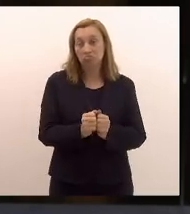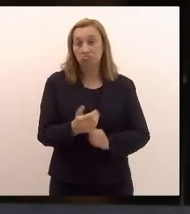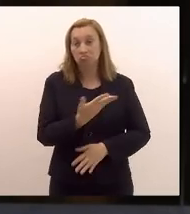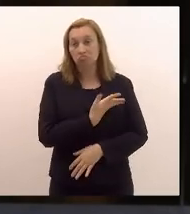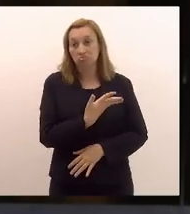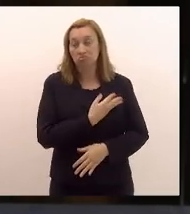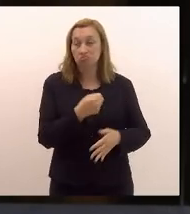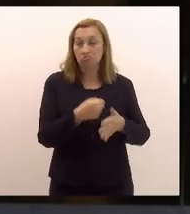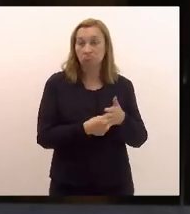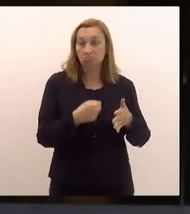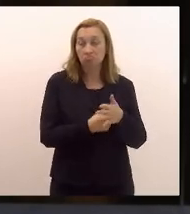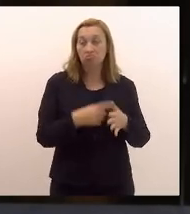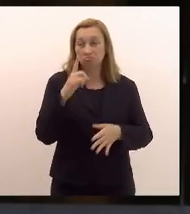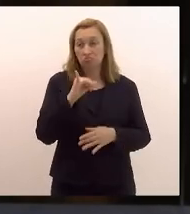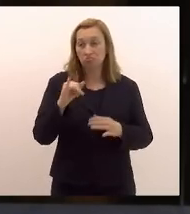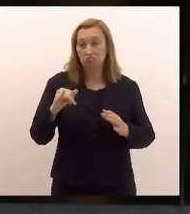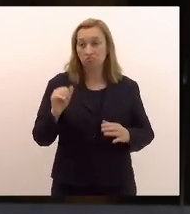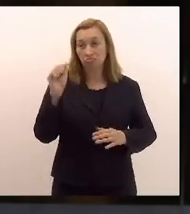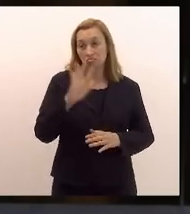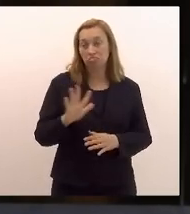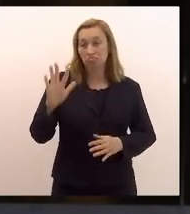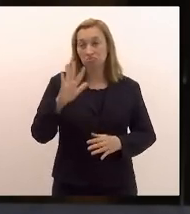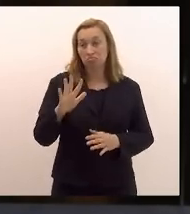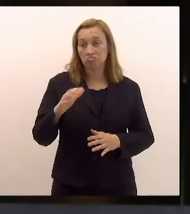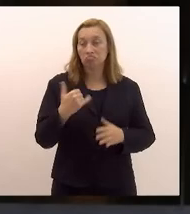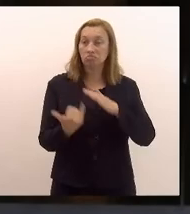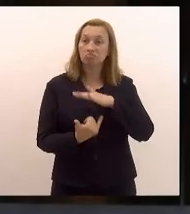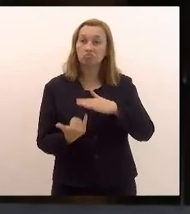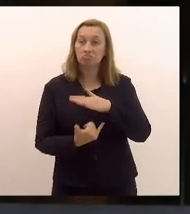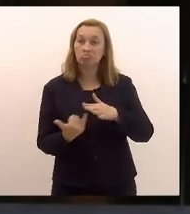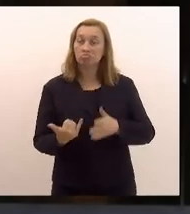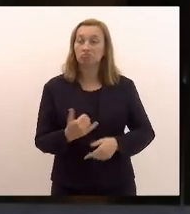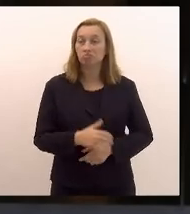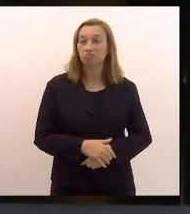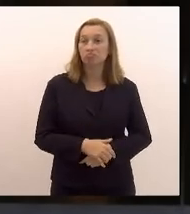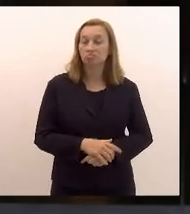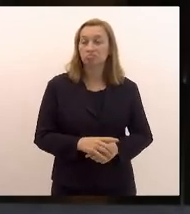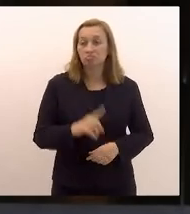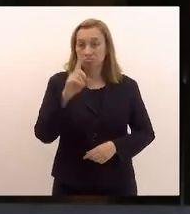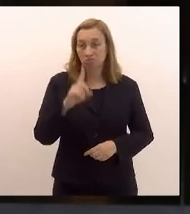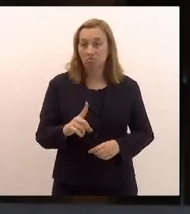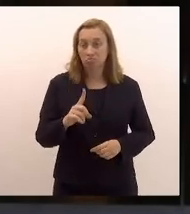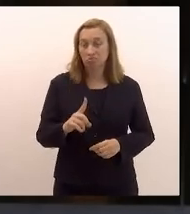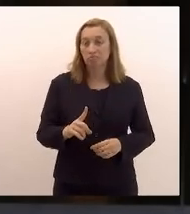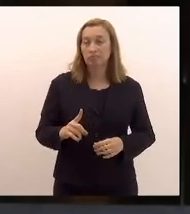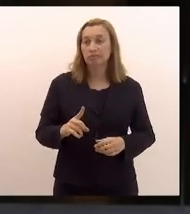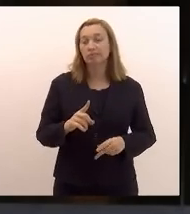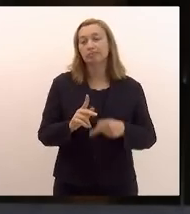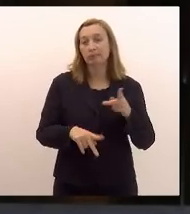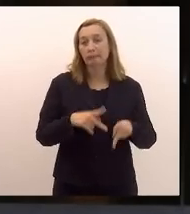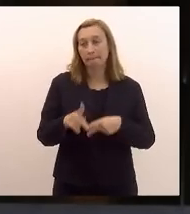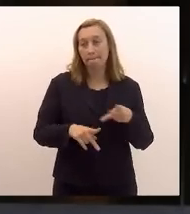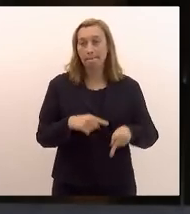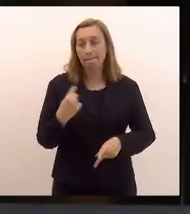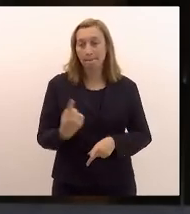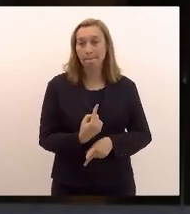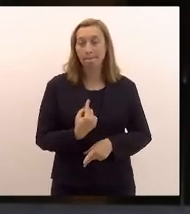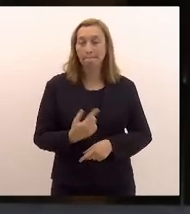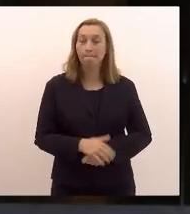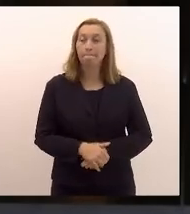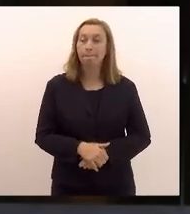e companheiros de luta o dia nacional desta instituição dedica garantia e promoção dos direitos do nosso povo dos nossos